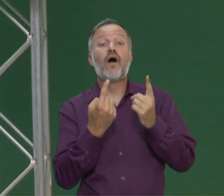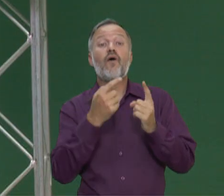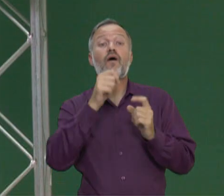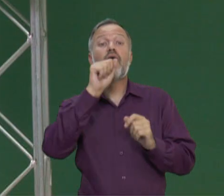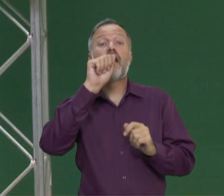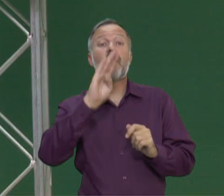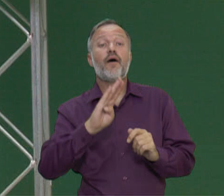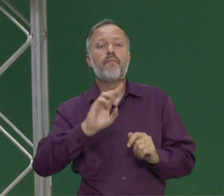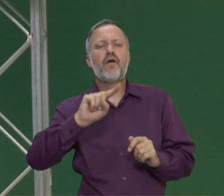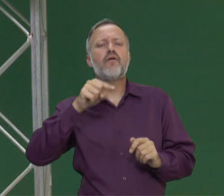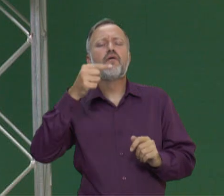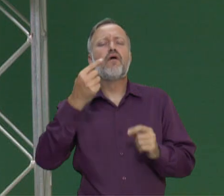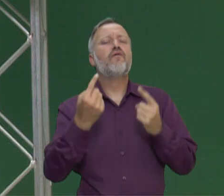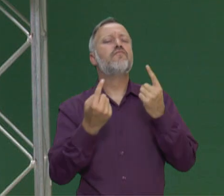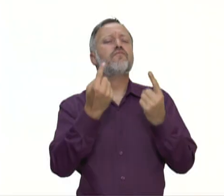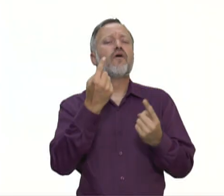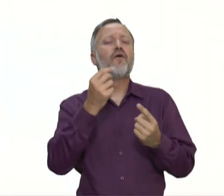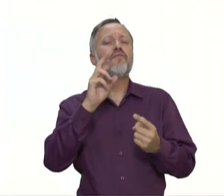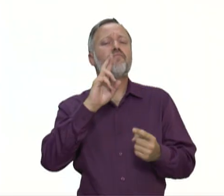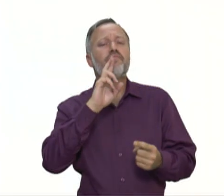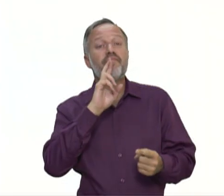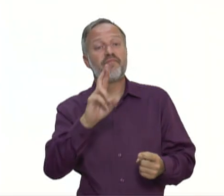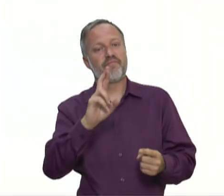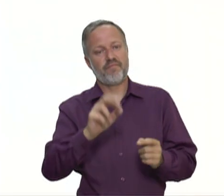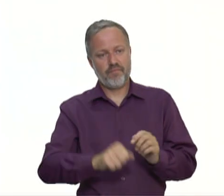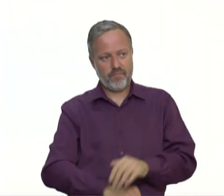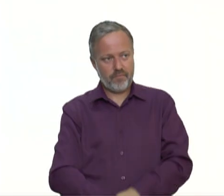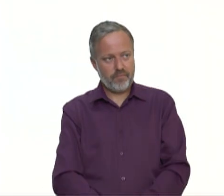delas? Tempo para você responder.